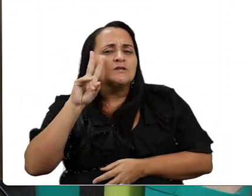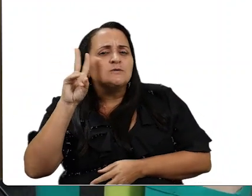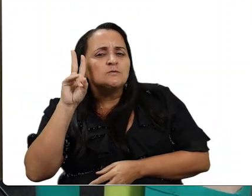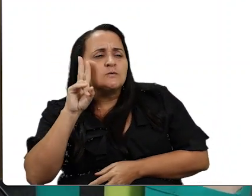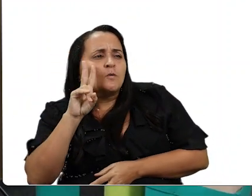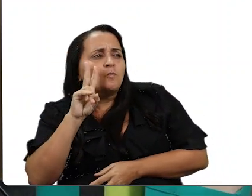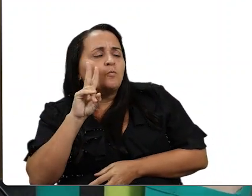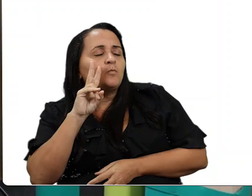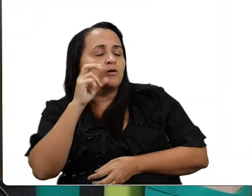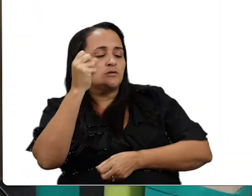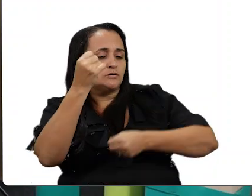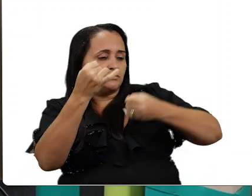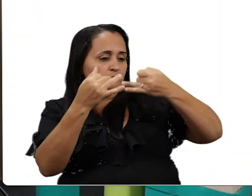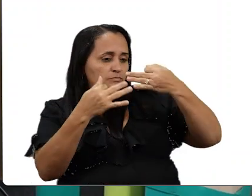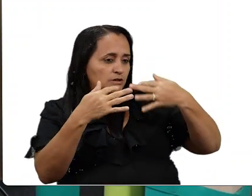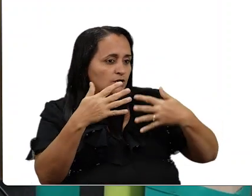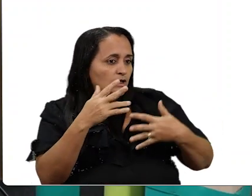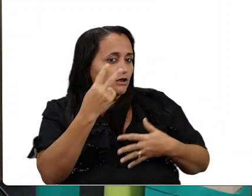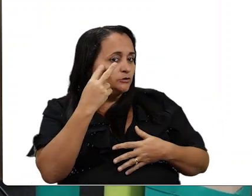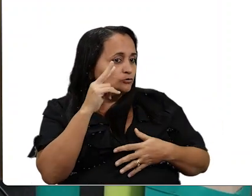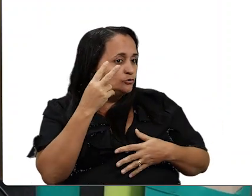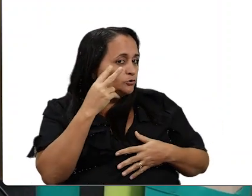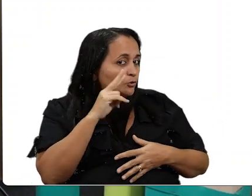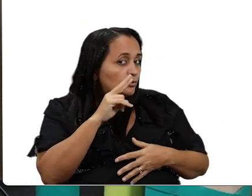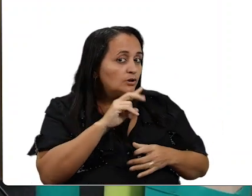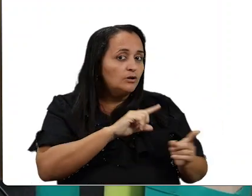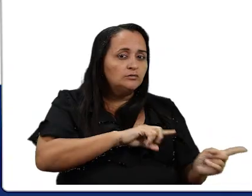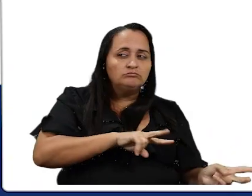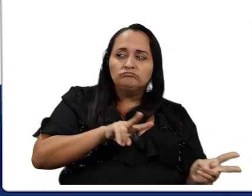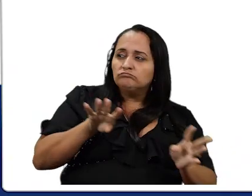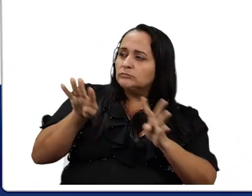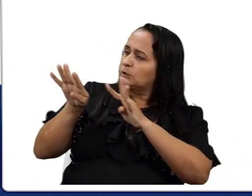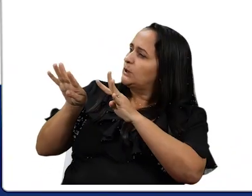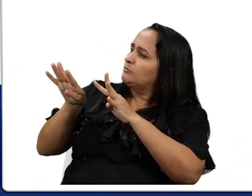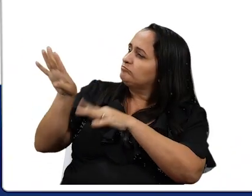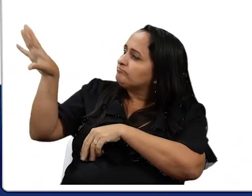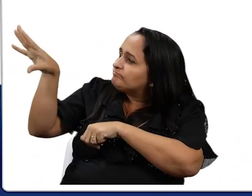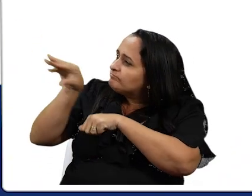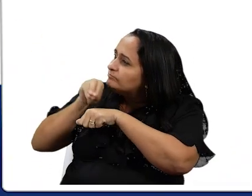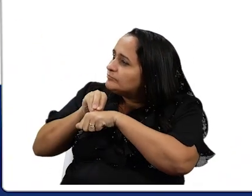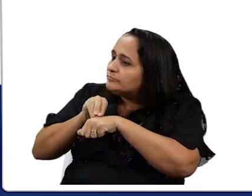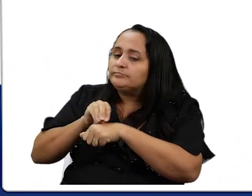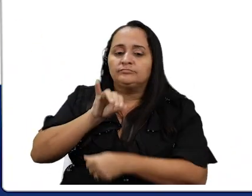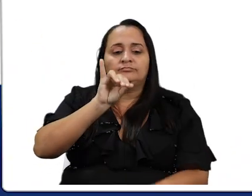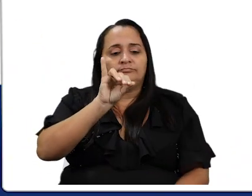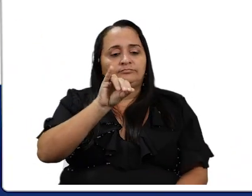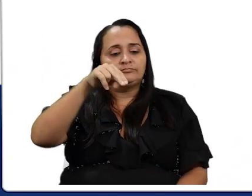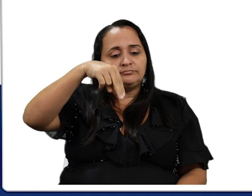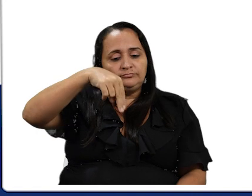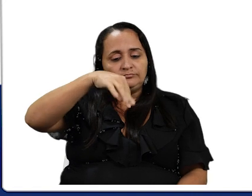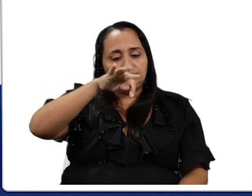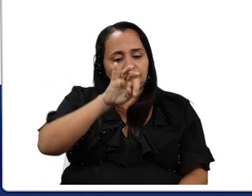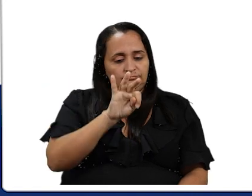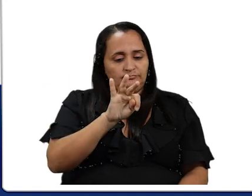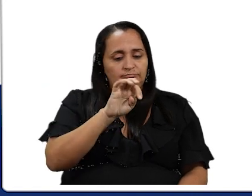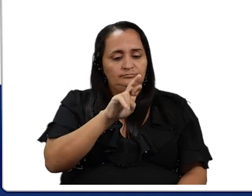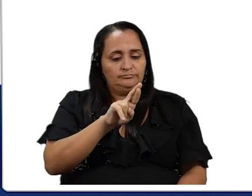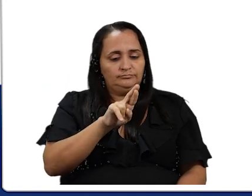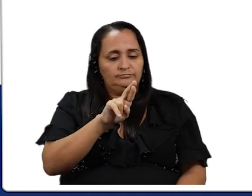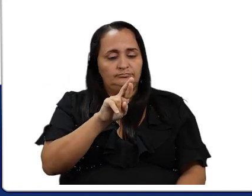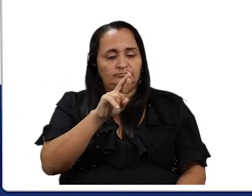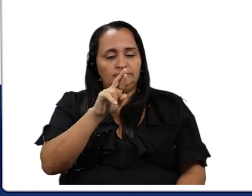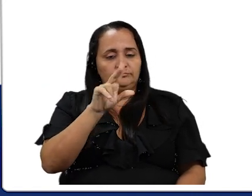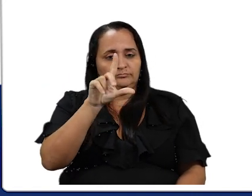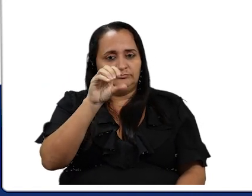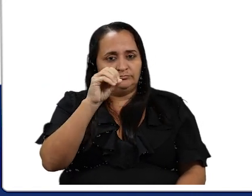de interlocutor, tá bom? Então, o nome dessa história é Os Músicos